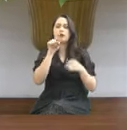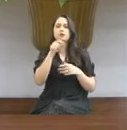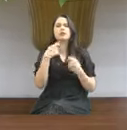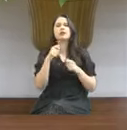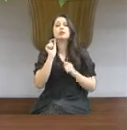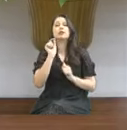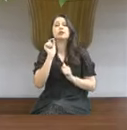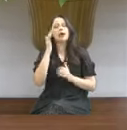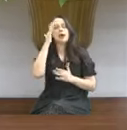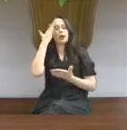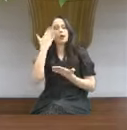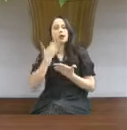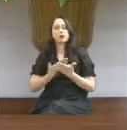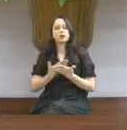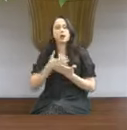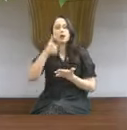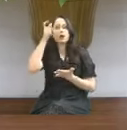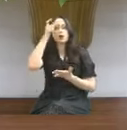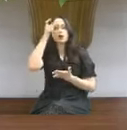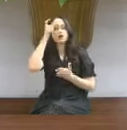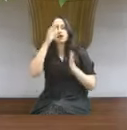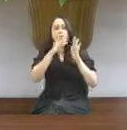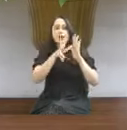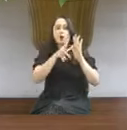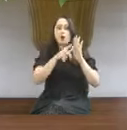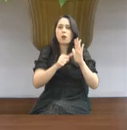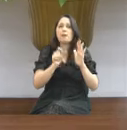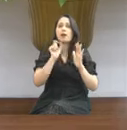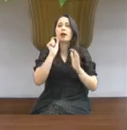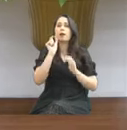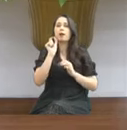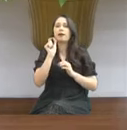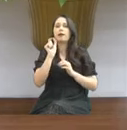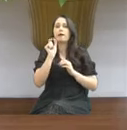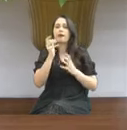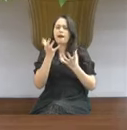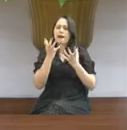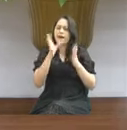É isso que o diabo quer roubar, a tua confissão.